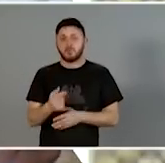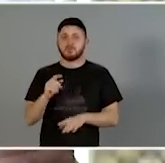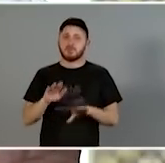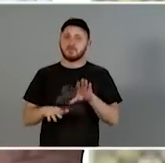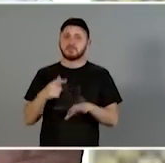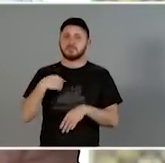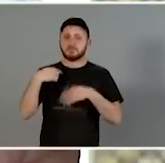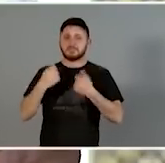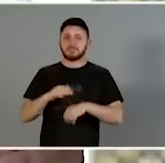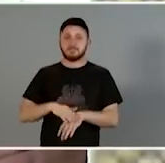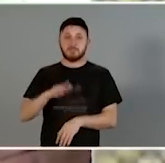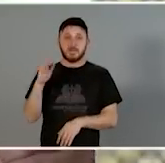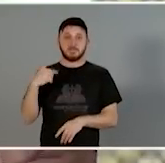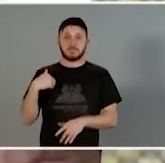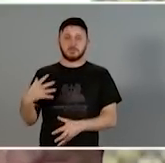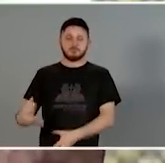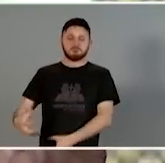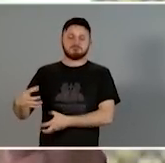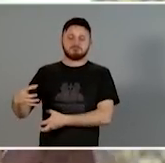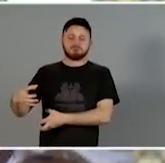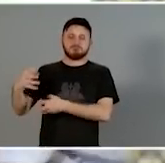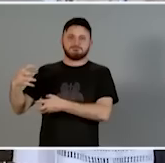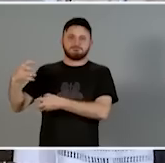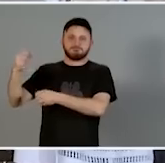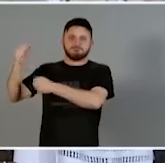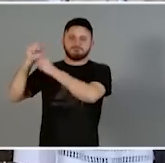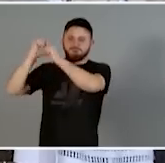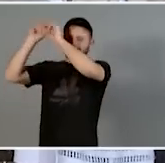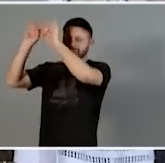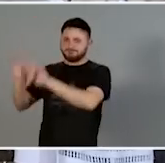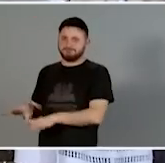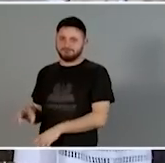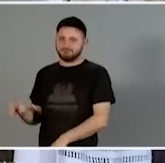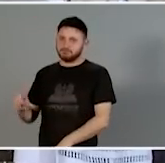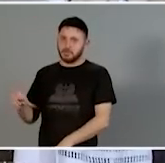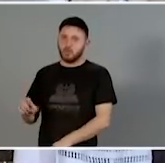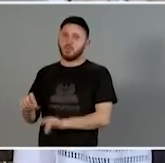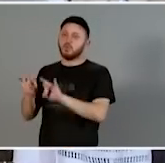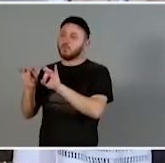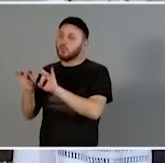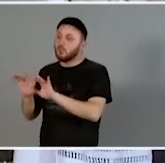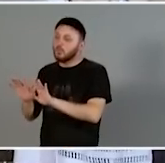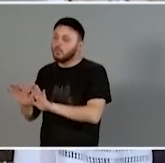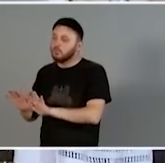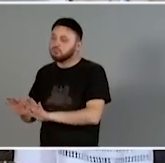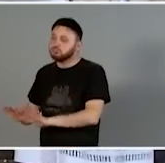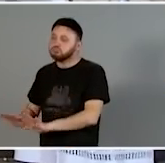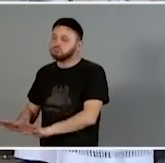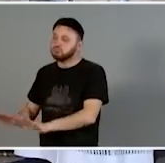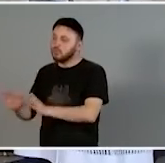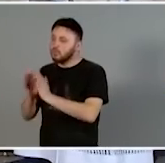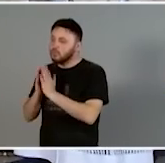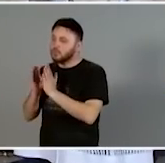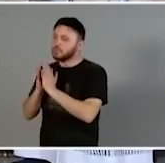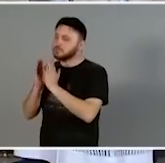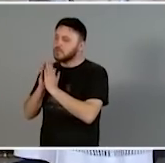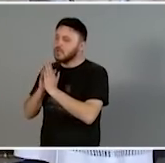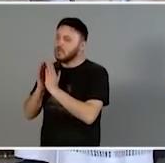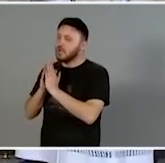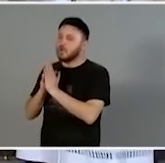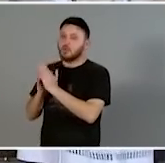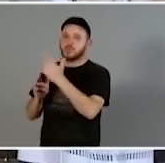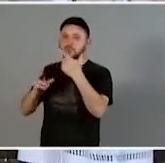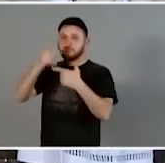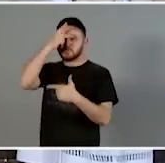Mas vou segurando tudo isso e não vou jogar no chão. Vou largar numa prontidão de oração daquele que